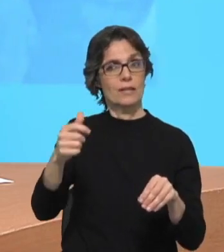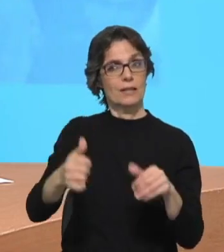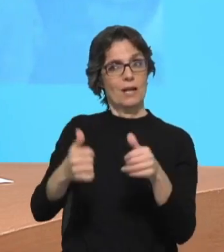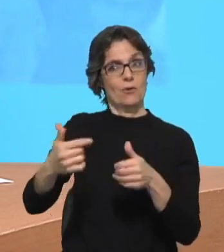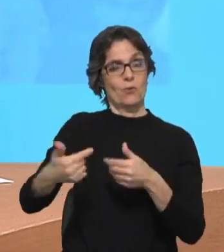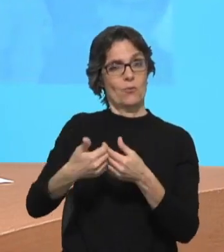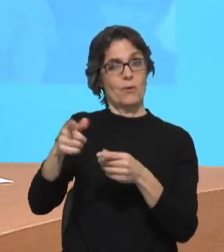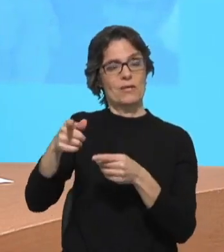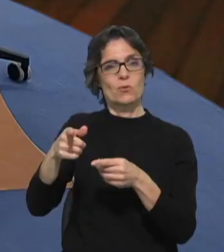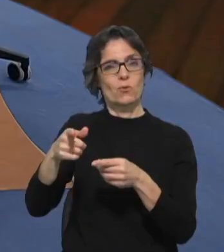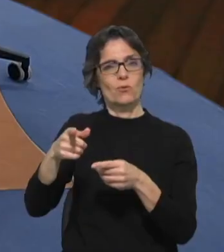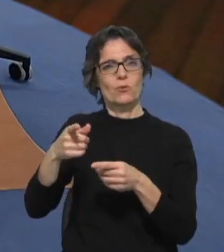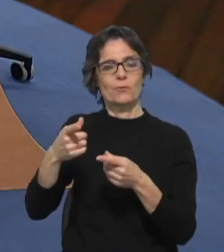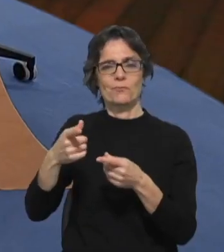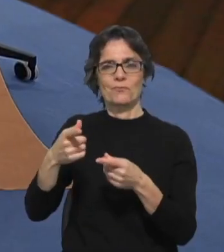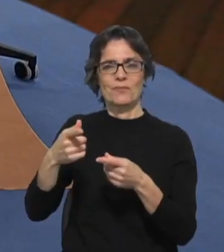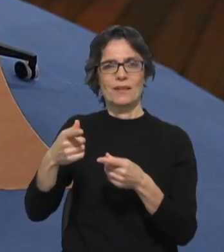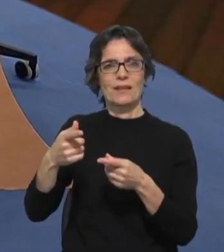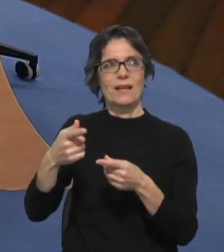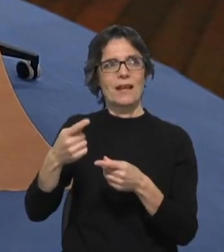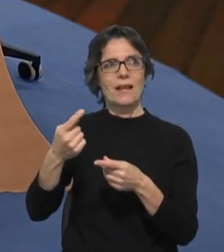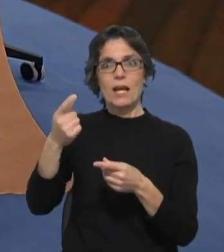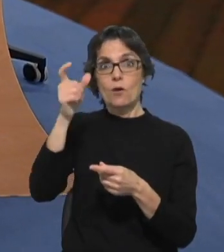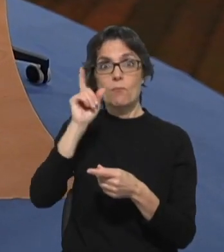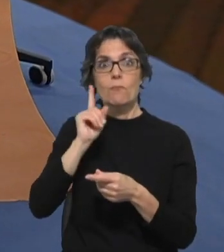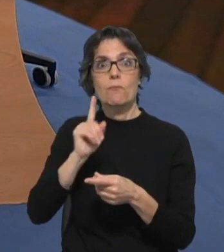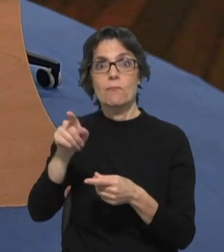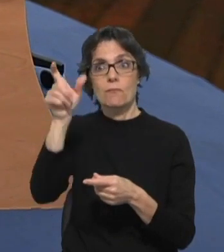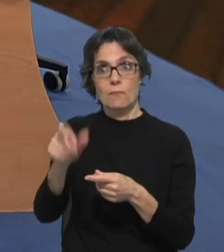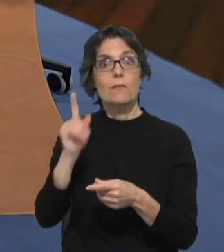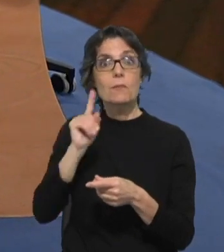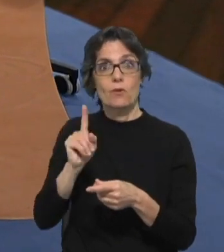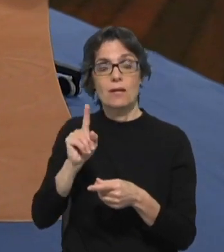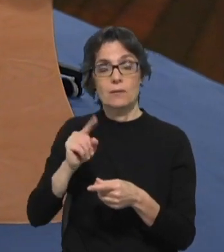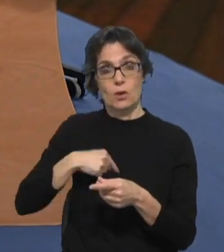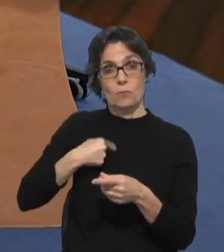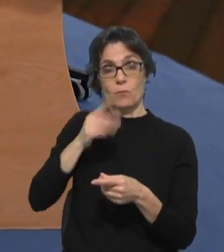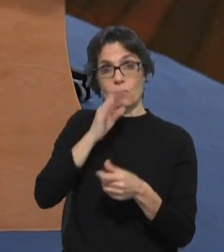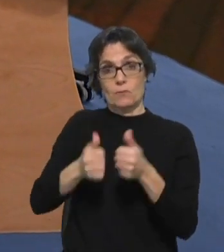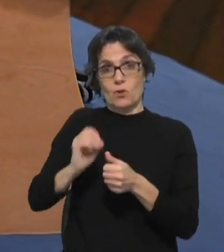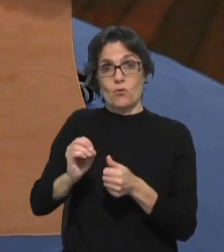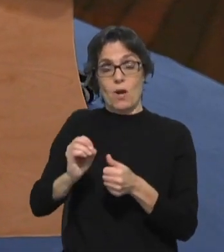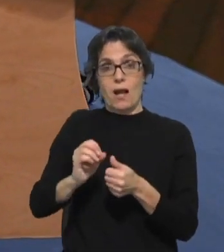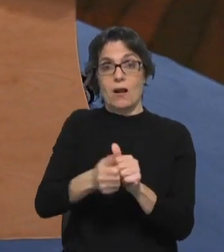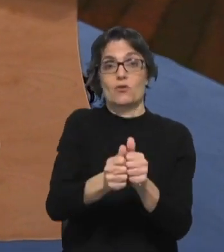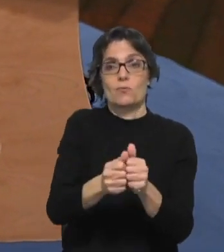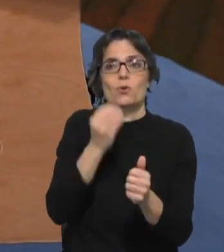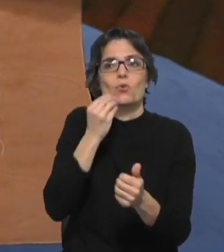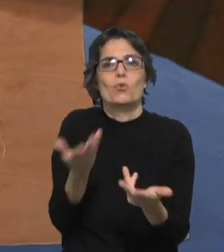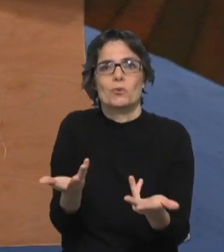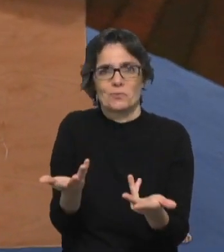é um inimigo, é um outro sem o qual não podemos desenvolver a nossa própria atividade. Não é? E, portanto, desse ponto de vista,